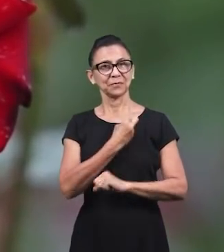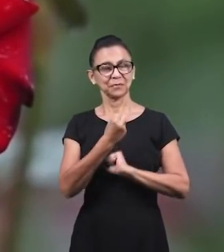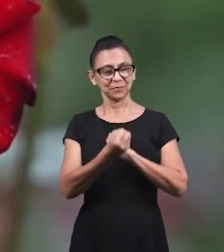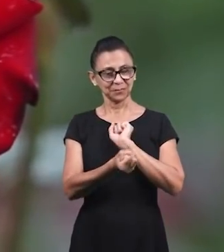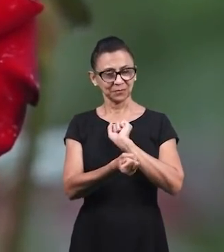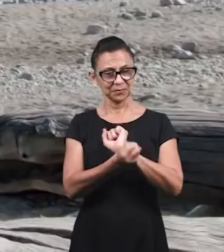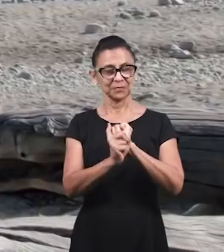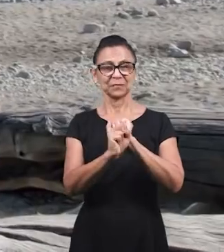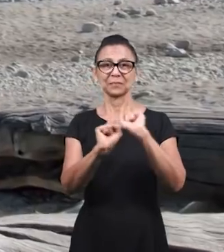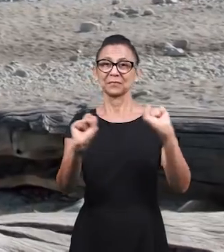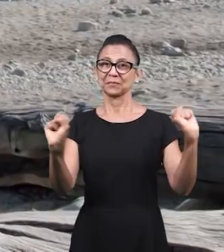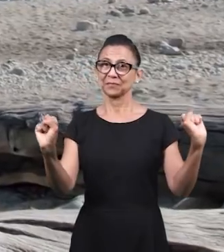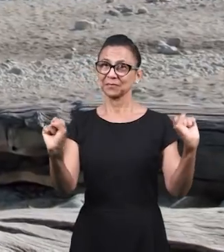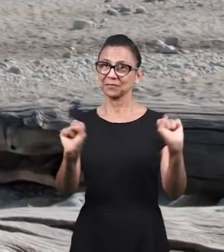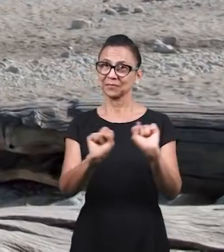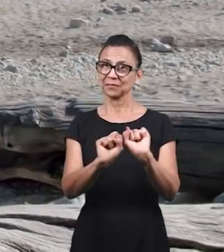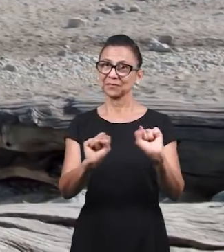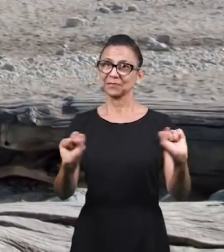Redentor. À